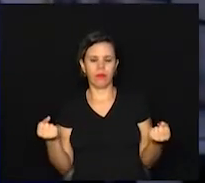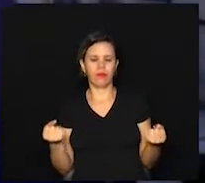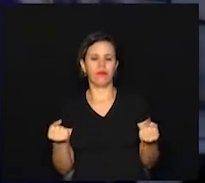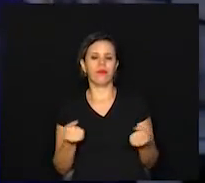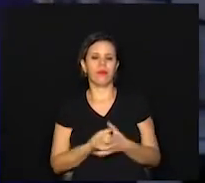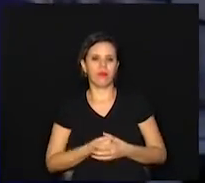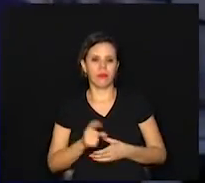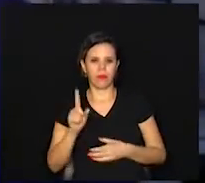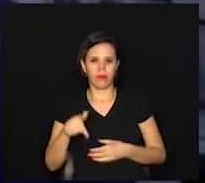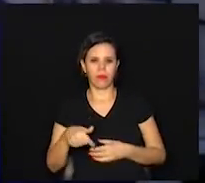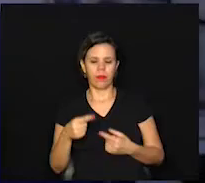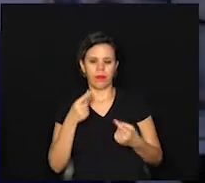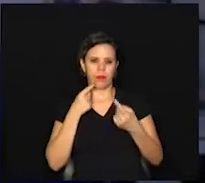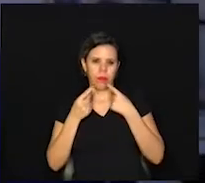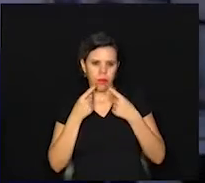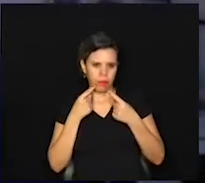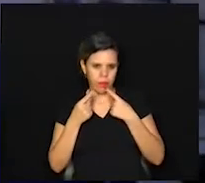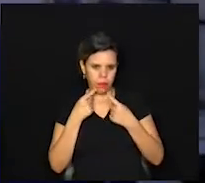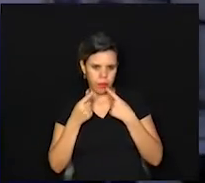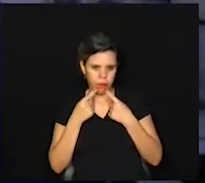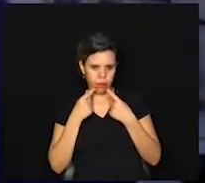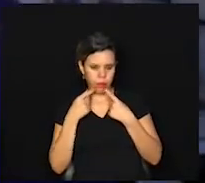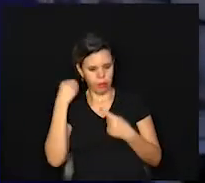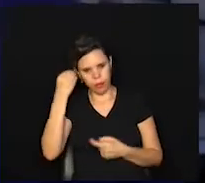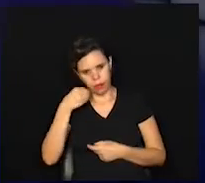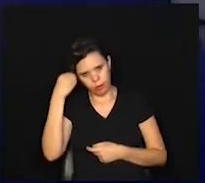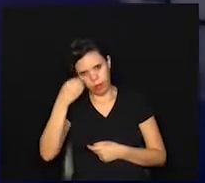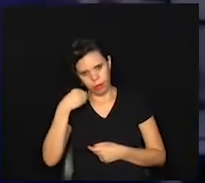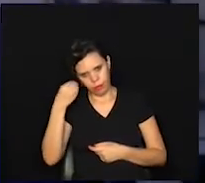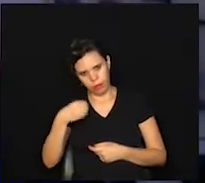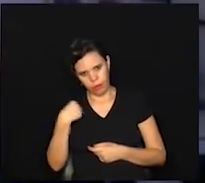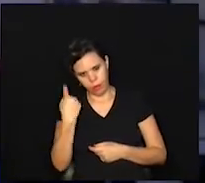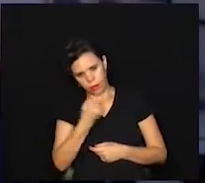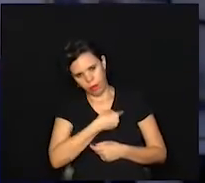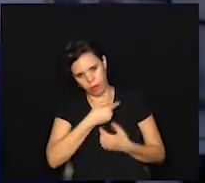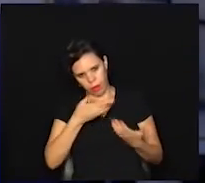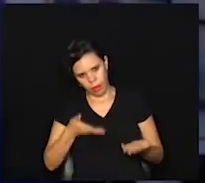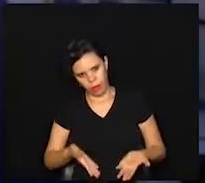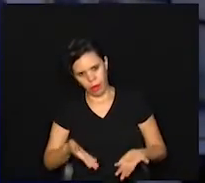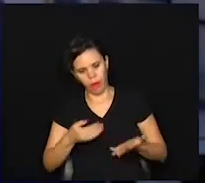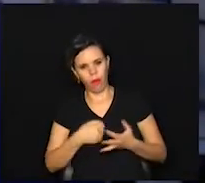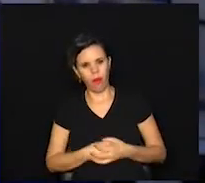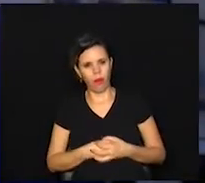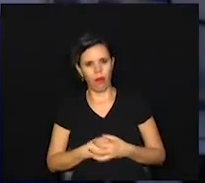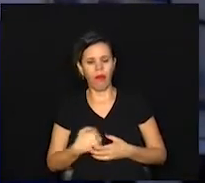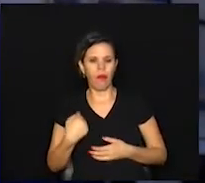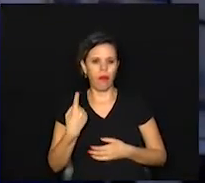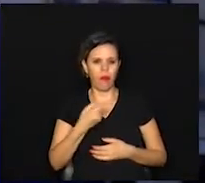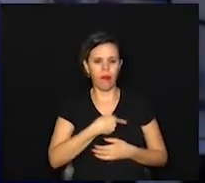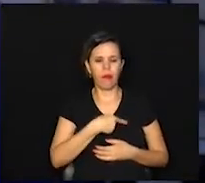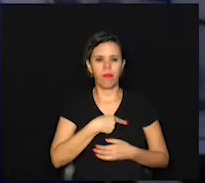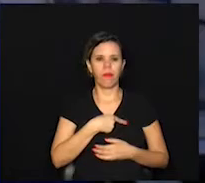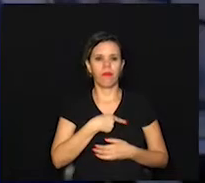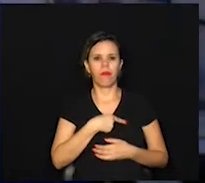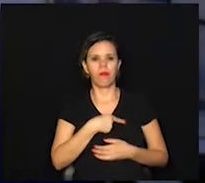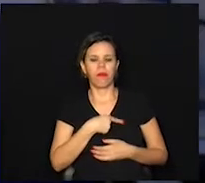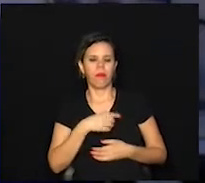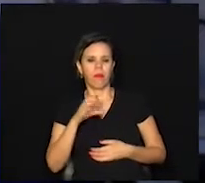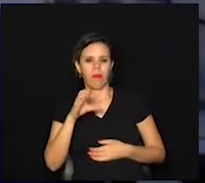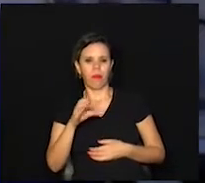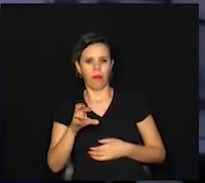Foi dessas que surgiu as experiências que nós, né, que nós montamos com o CRAI, que é